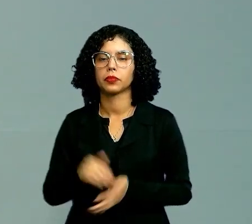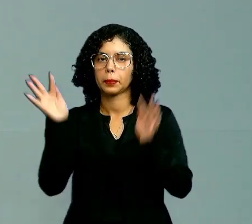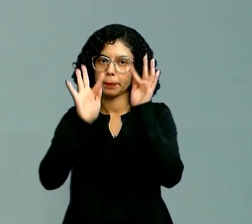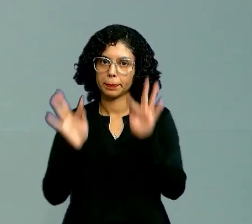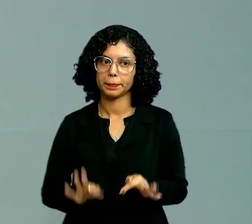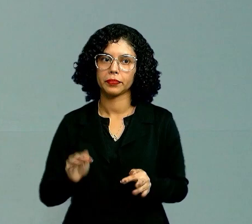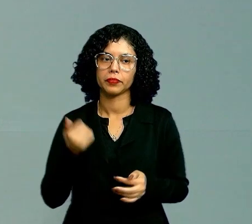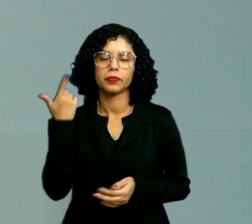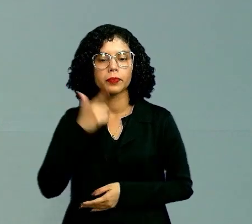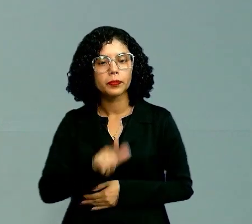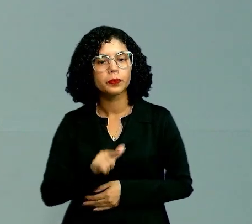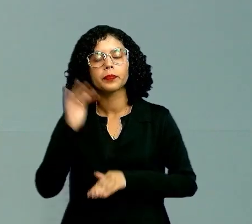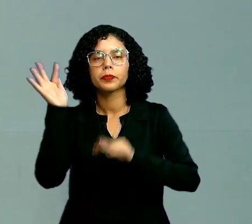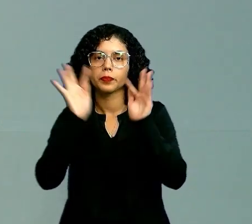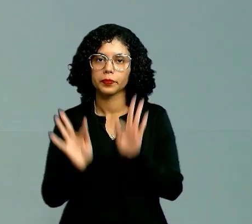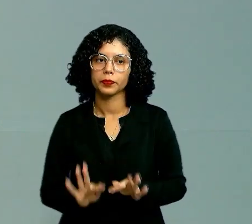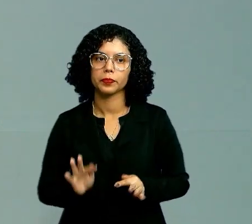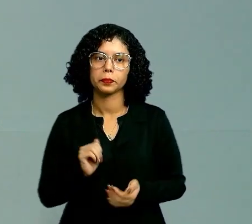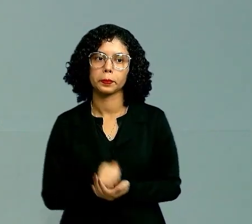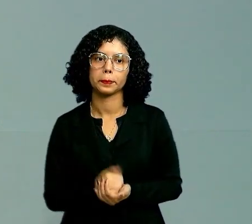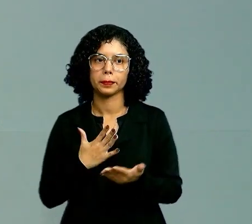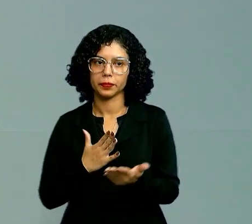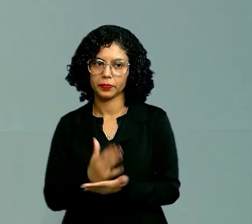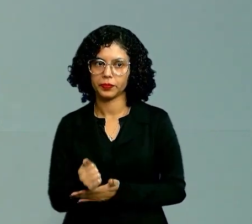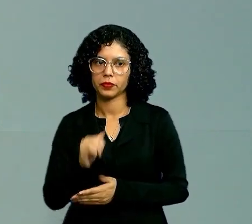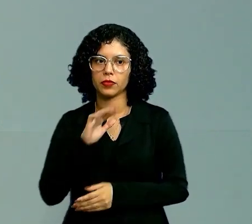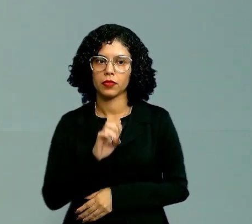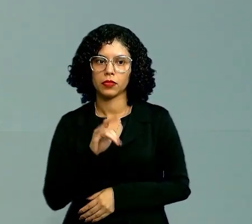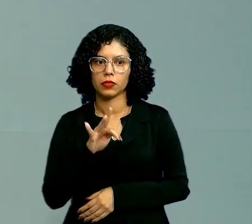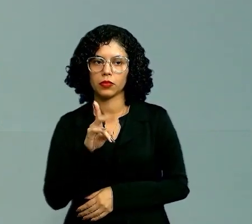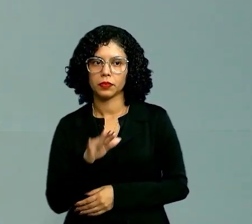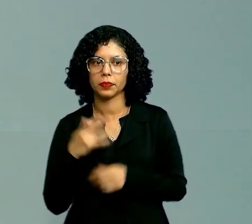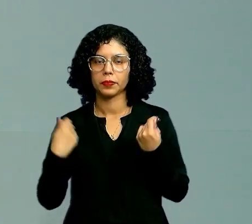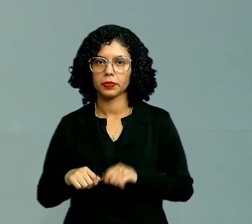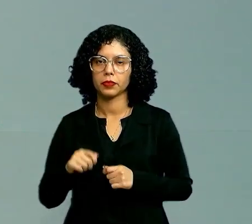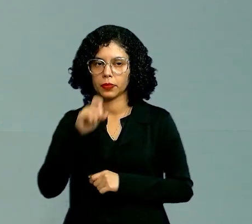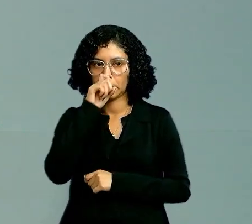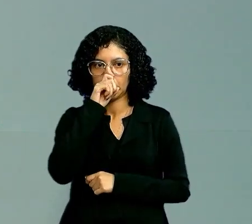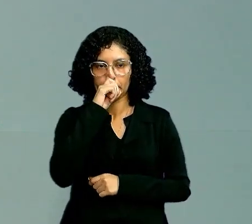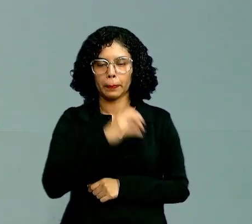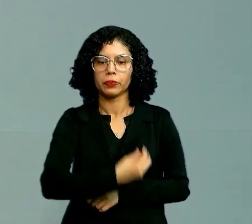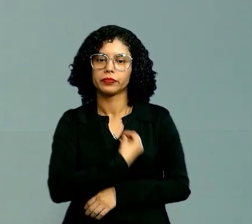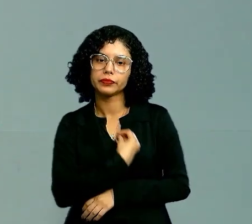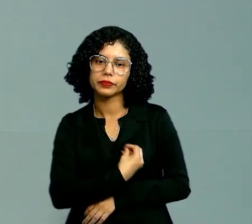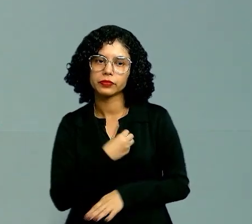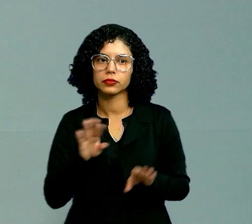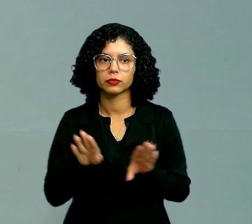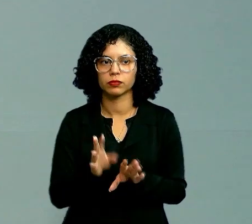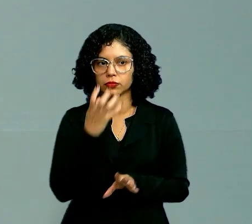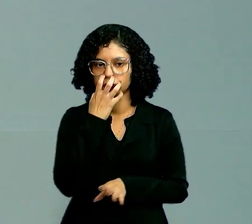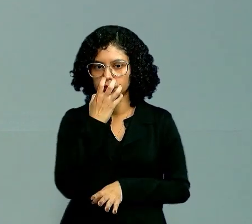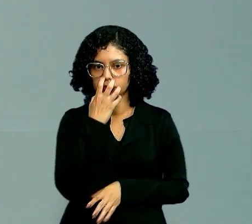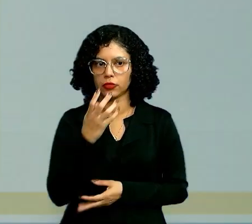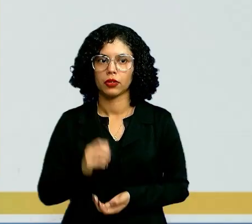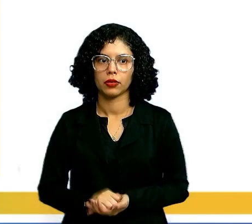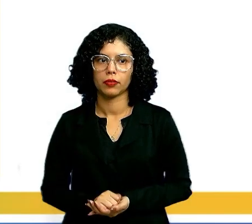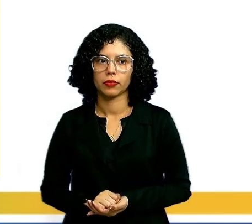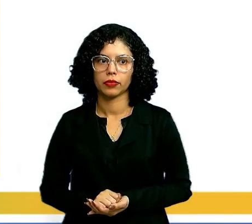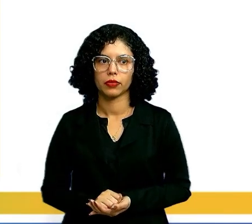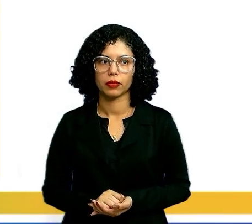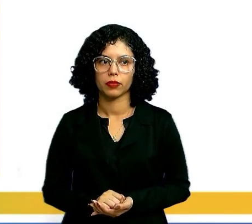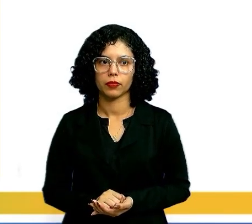feliz para alcançar felicidade para alcançar eu daimonia a gente precisa viver uma vida de cachorro